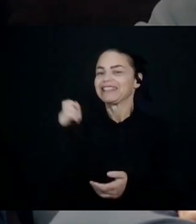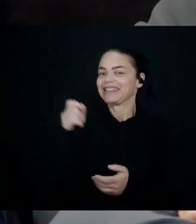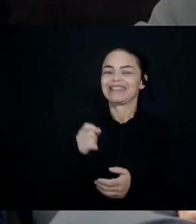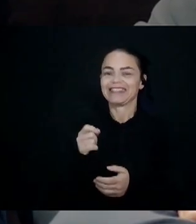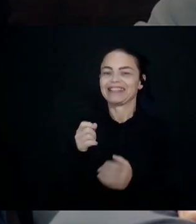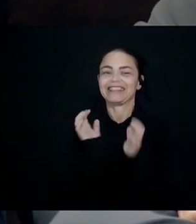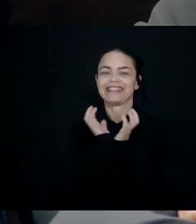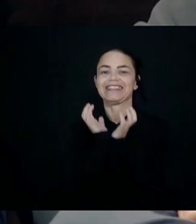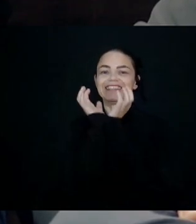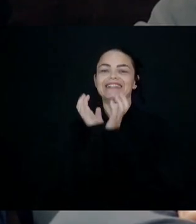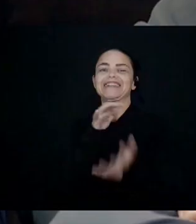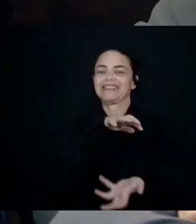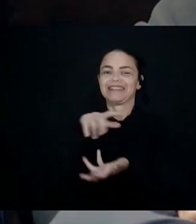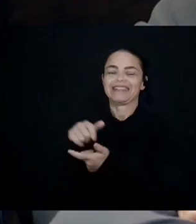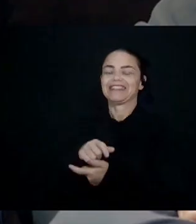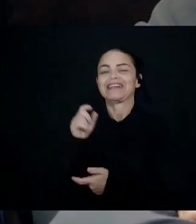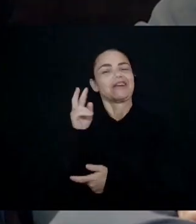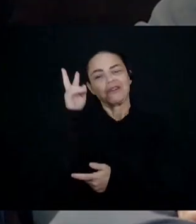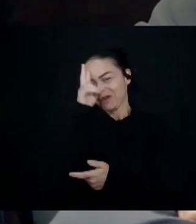Brasil?